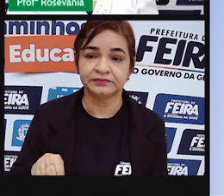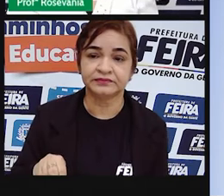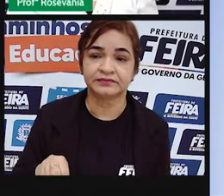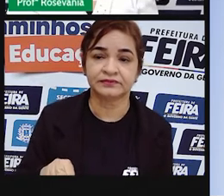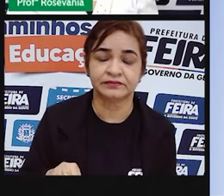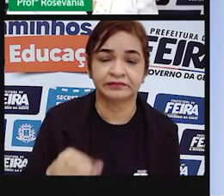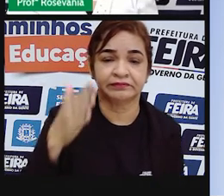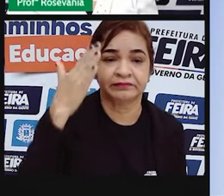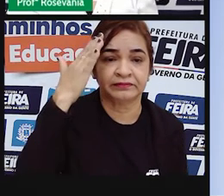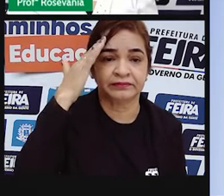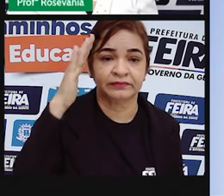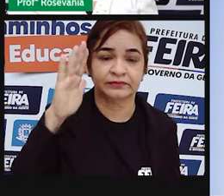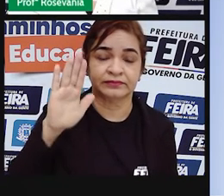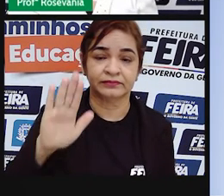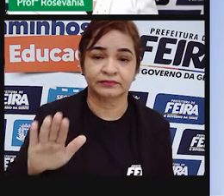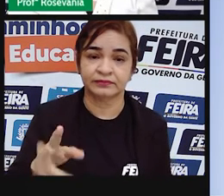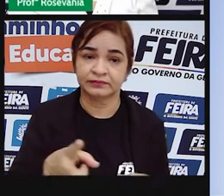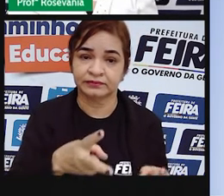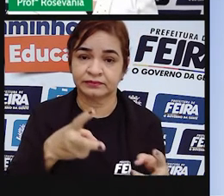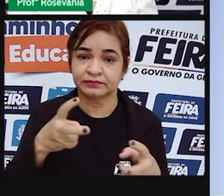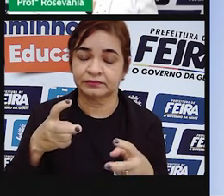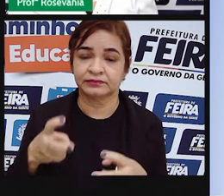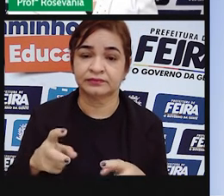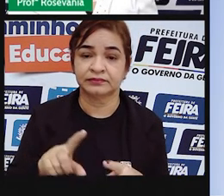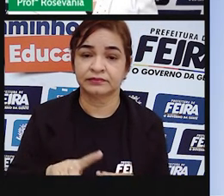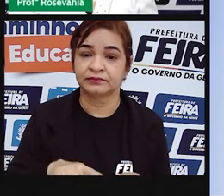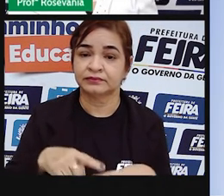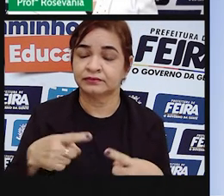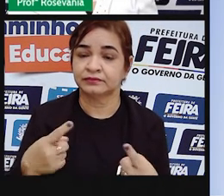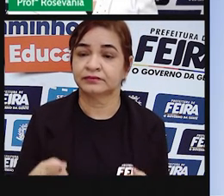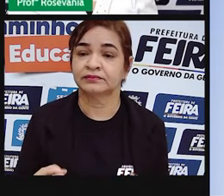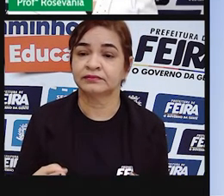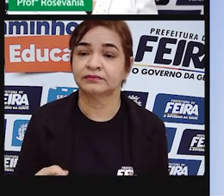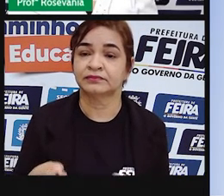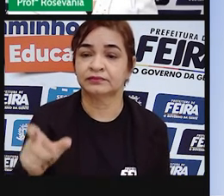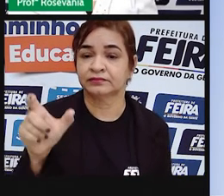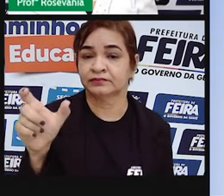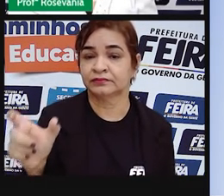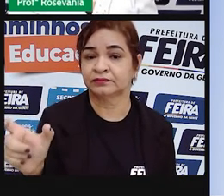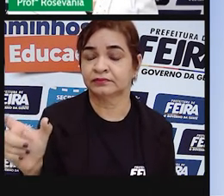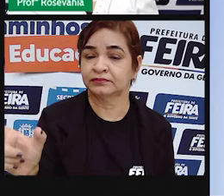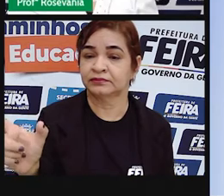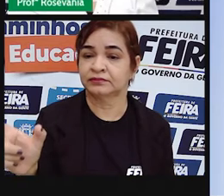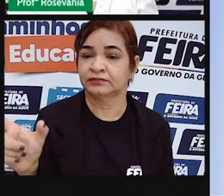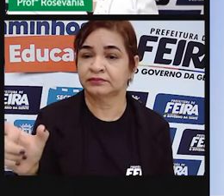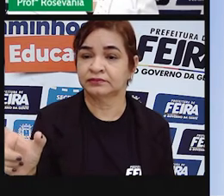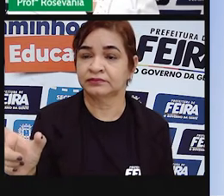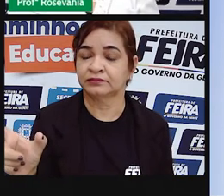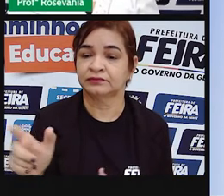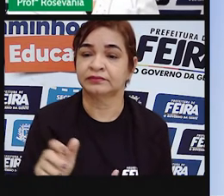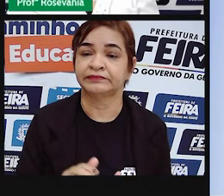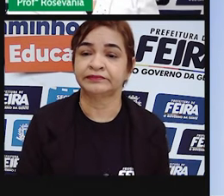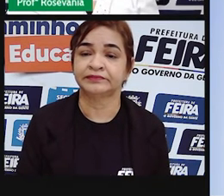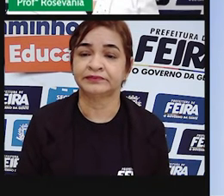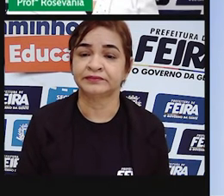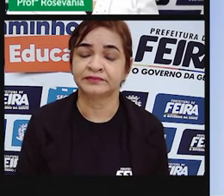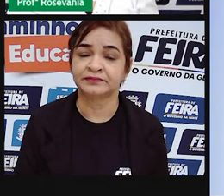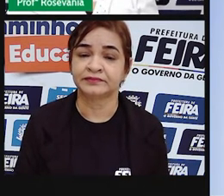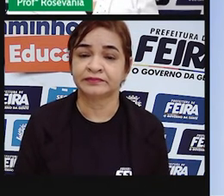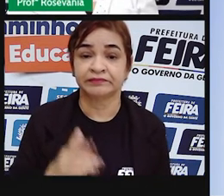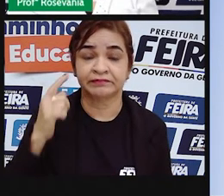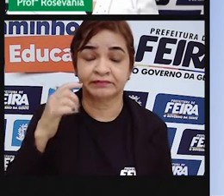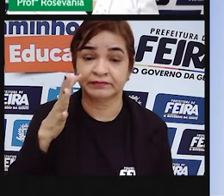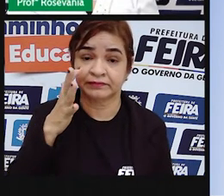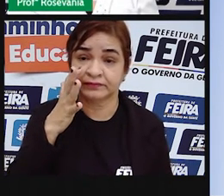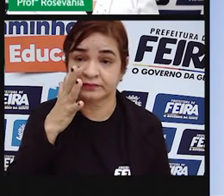eu não sei se vocês perceberam mas a gente dividiu mais um recorte não tem isso aí e a gente